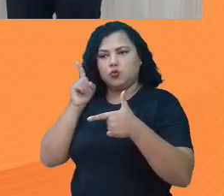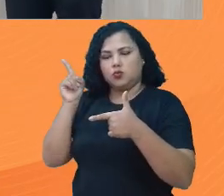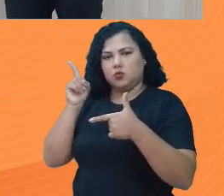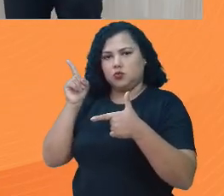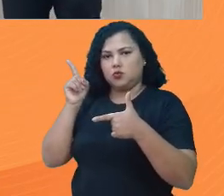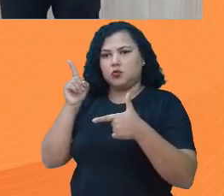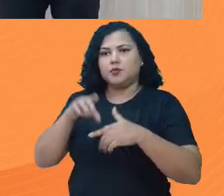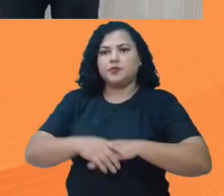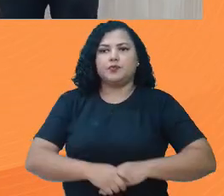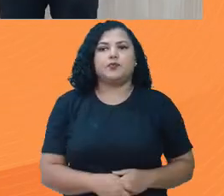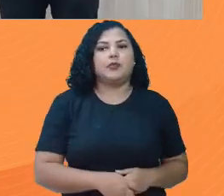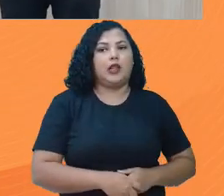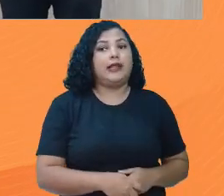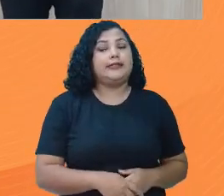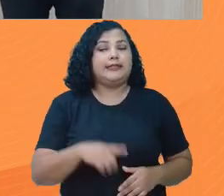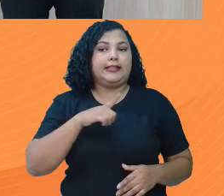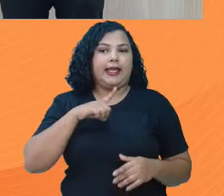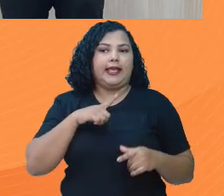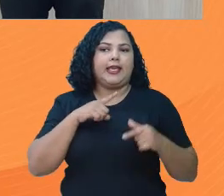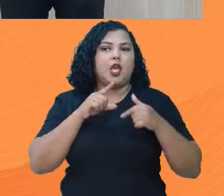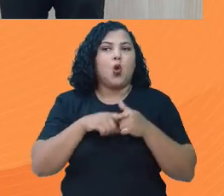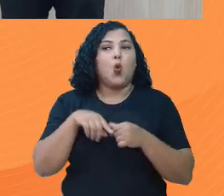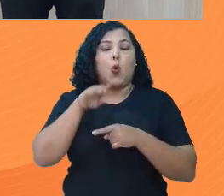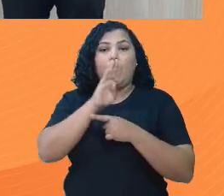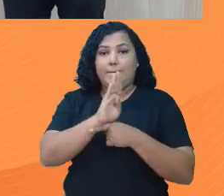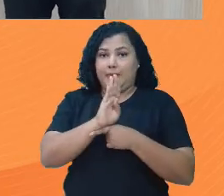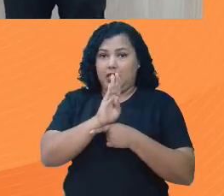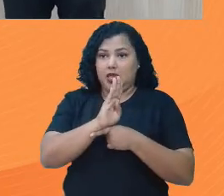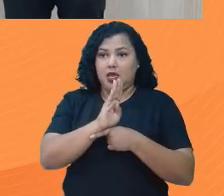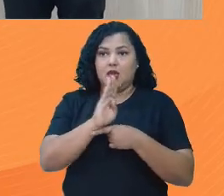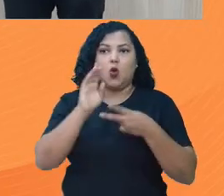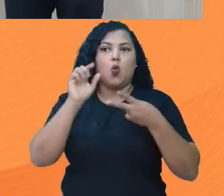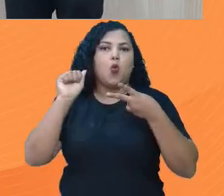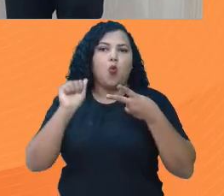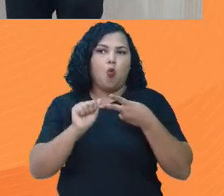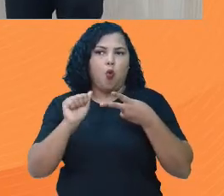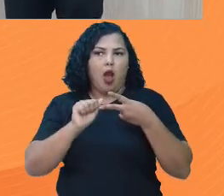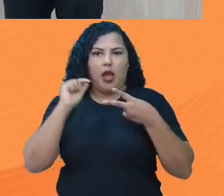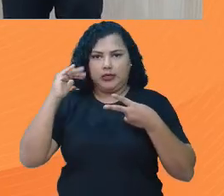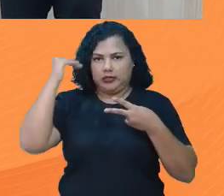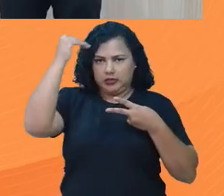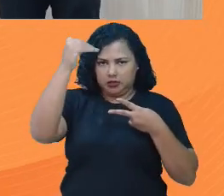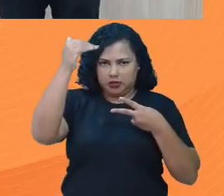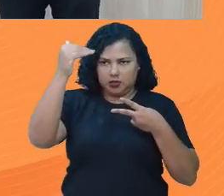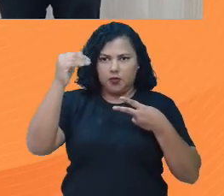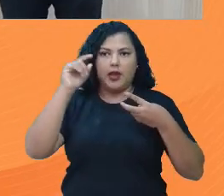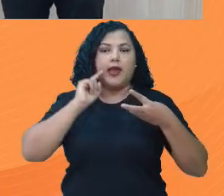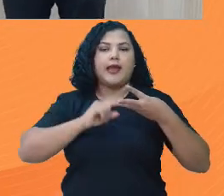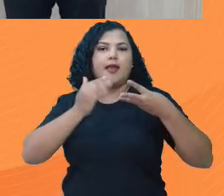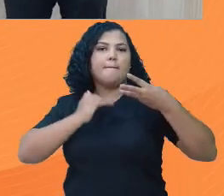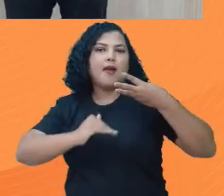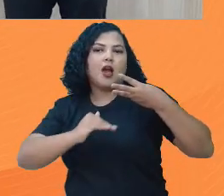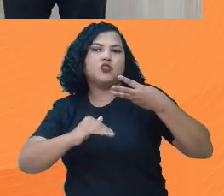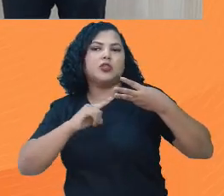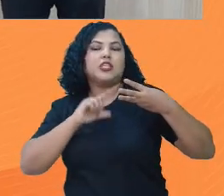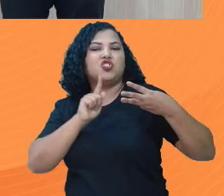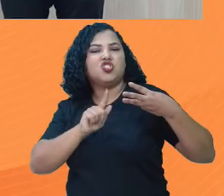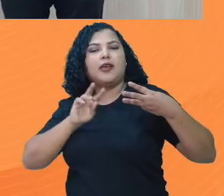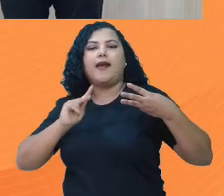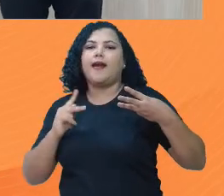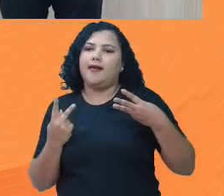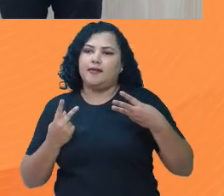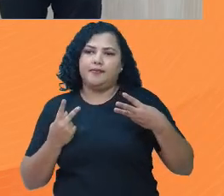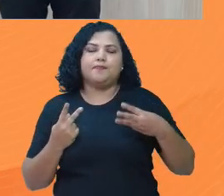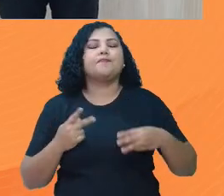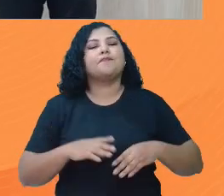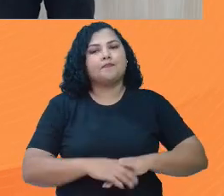os ângulos externos aí. Eu tenho o ângulo B, o ângulo A, que estão lá em cima, ó, e lá embaixo eu tenho o ângulo G e o